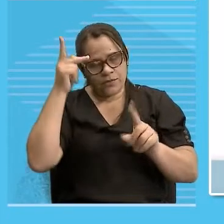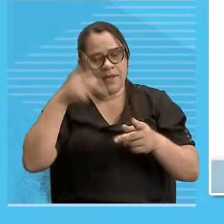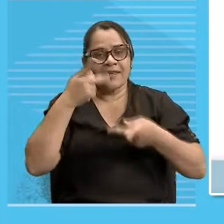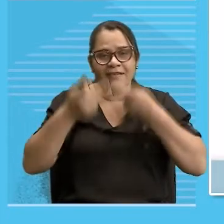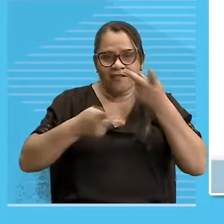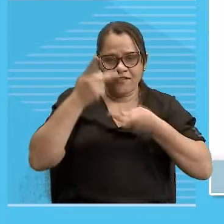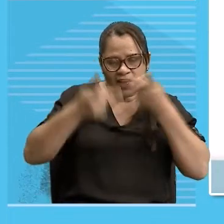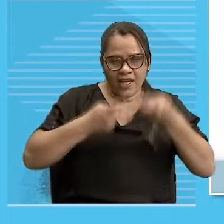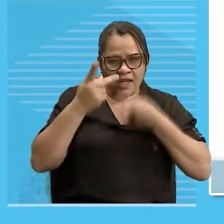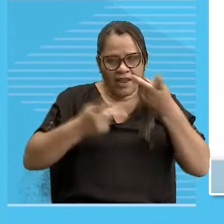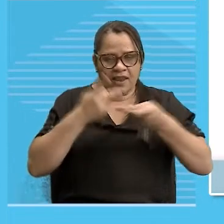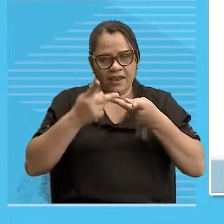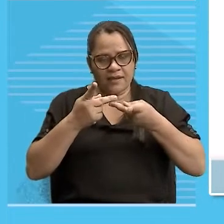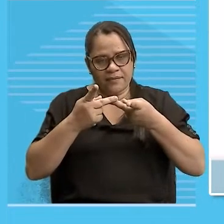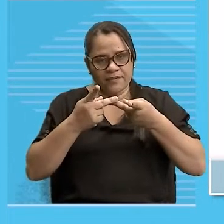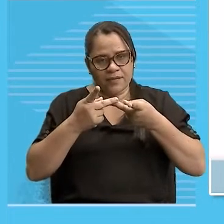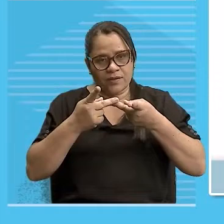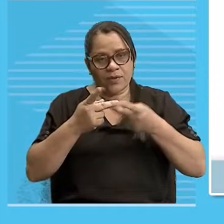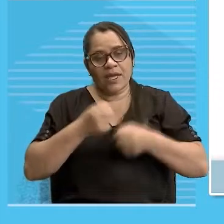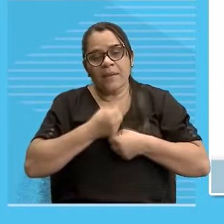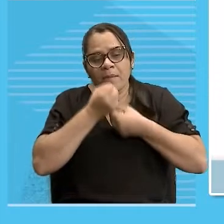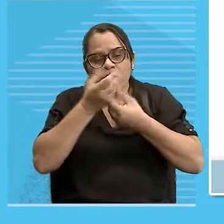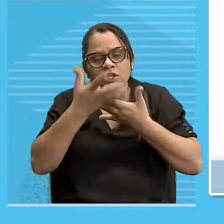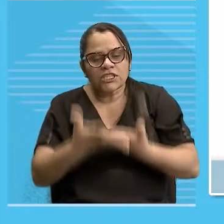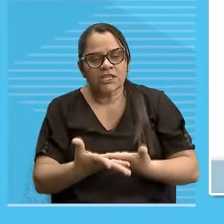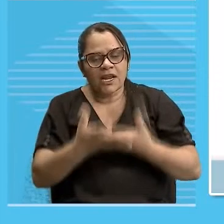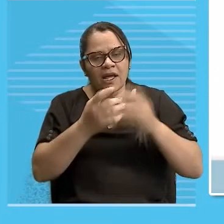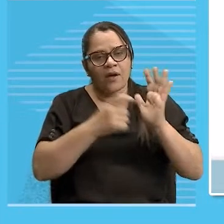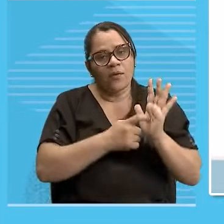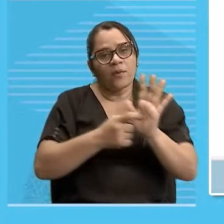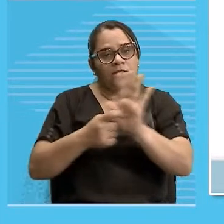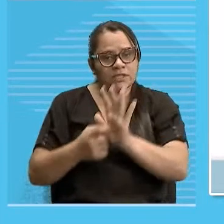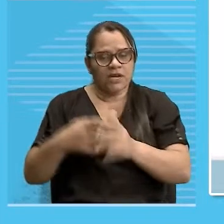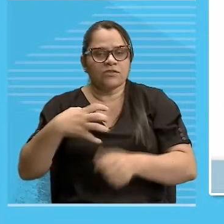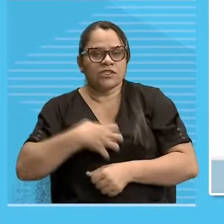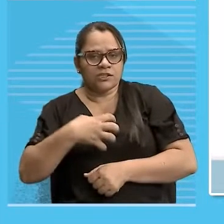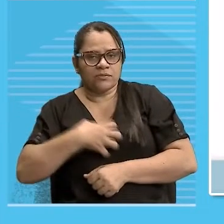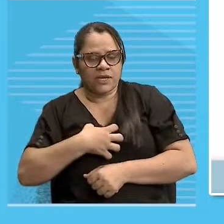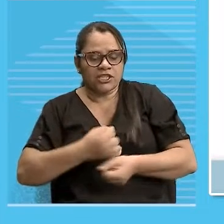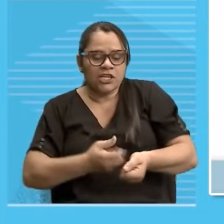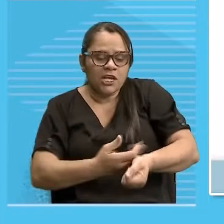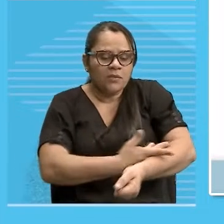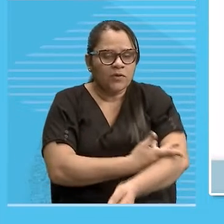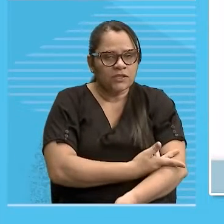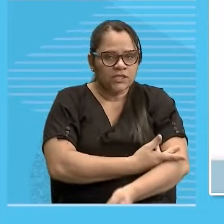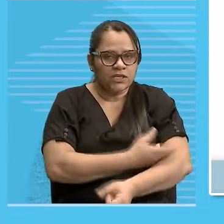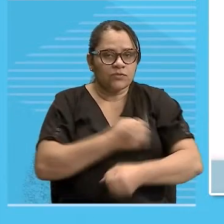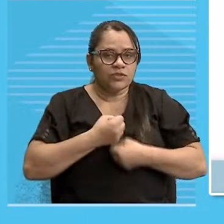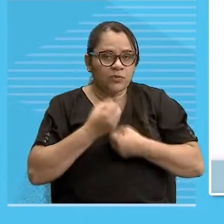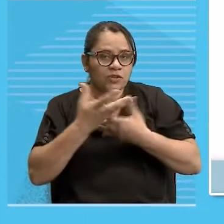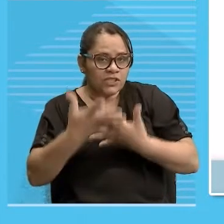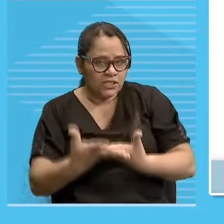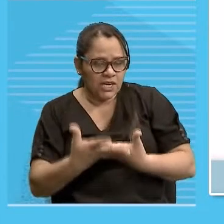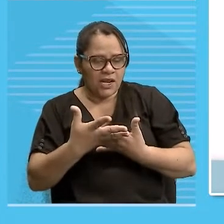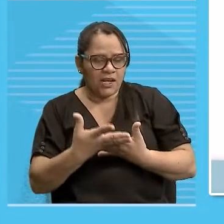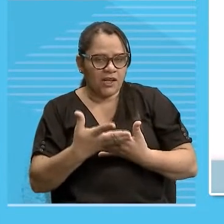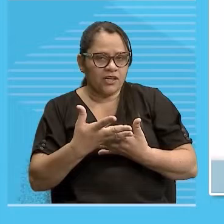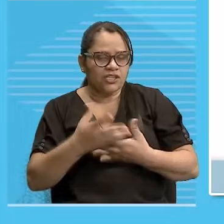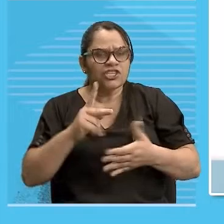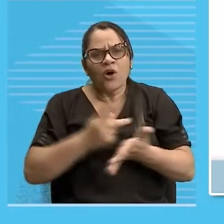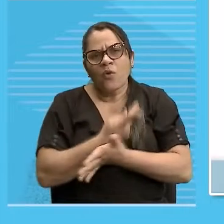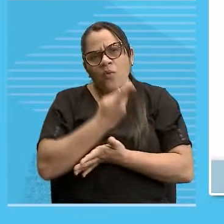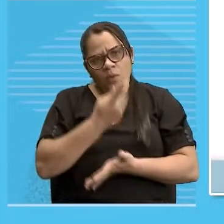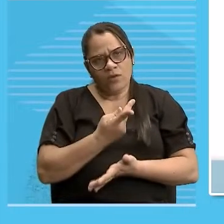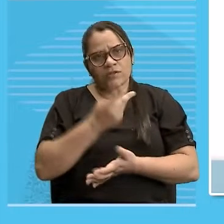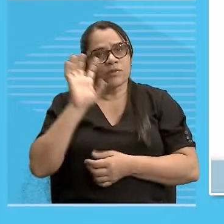tudo, sobretudo, expressar os sentimentos e emoções que ele tem a respeito de um determinado fato, de um evento,